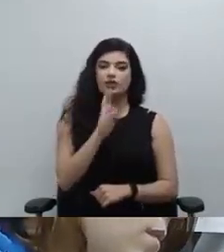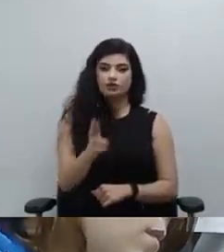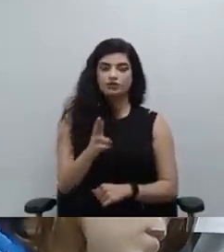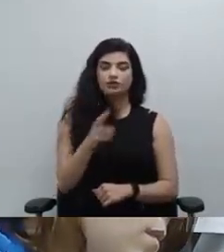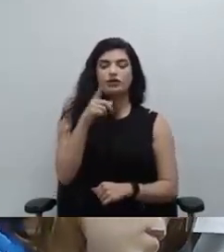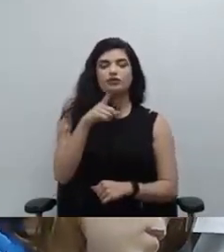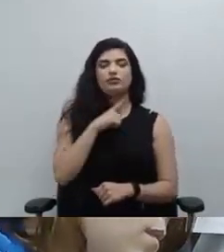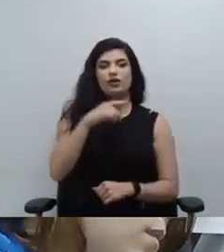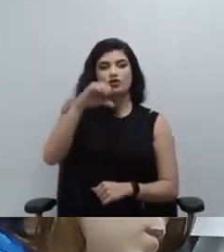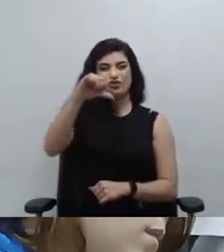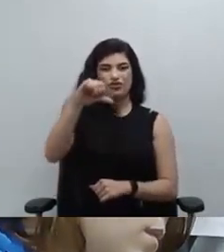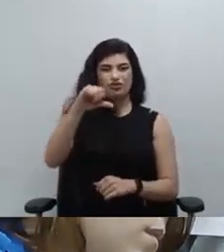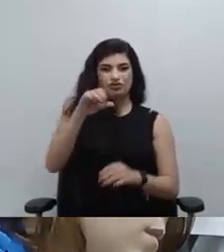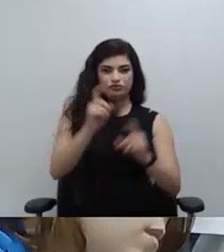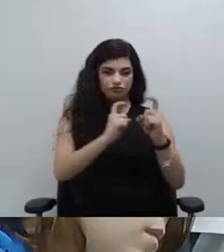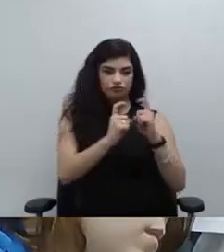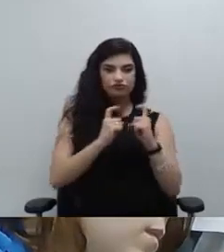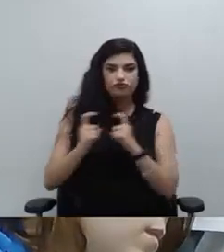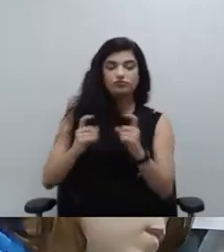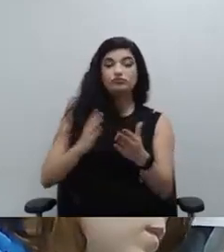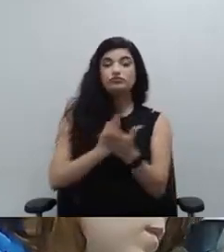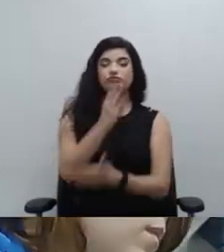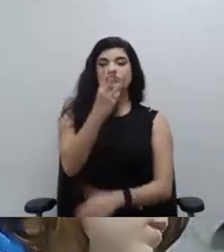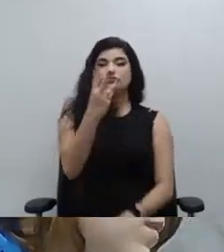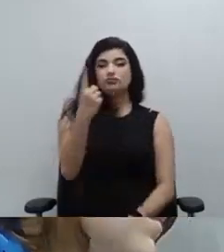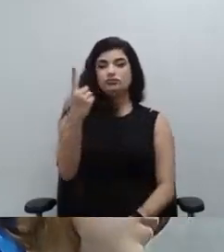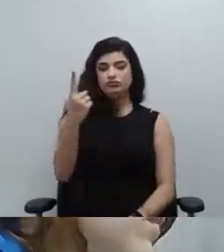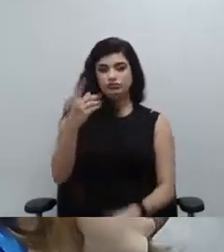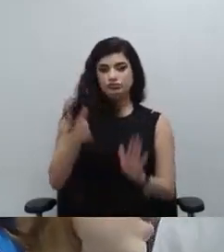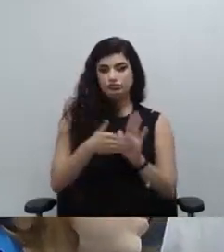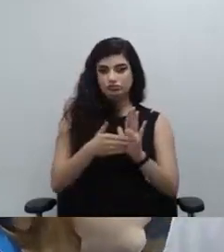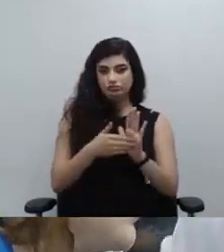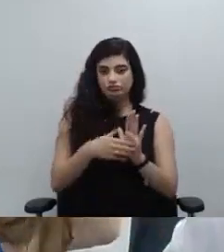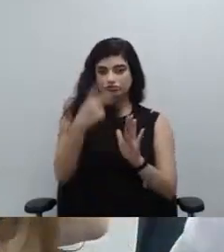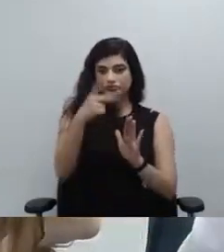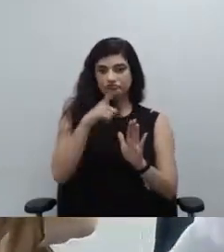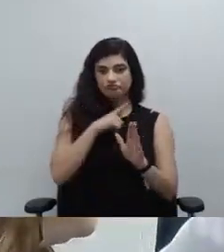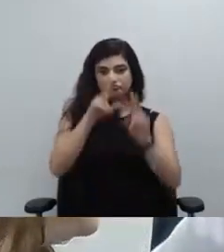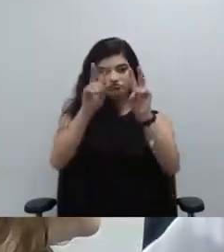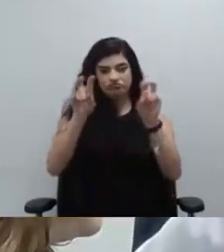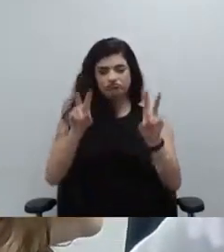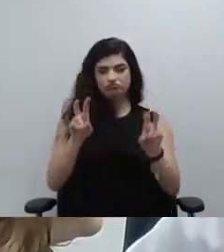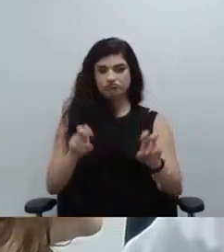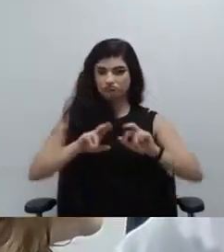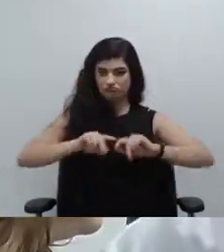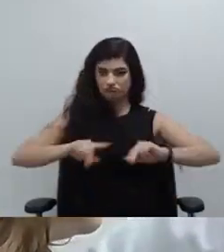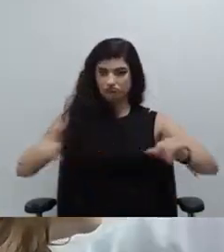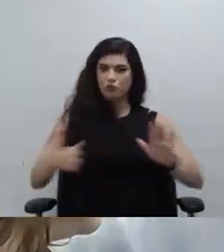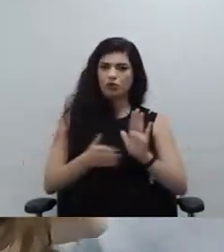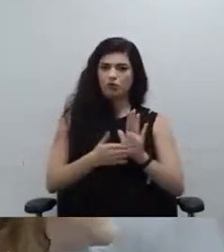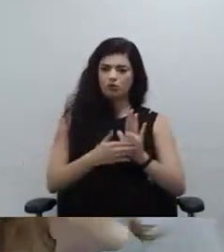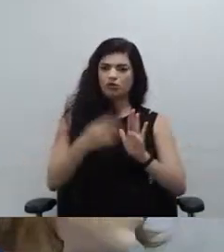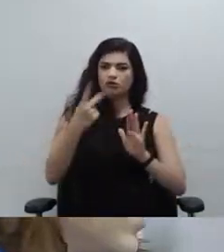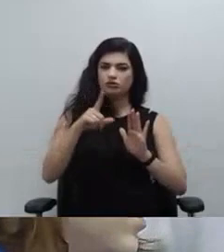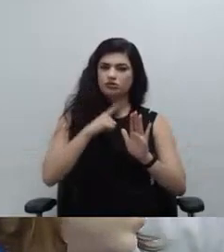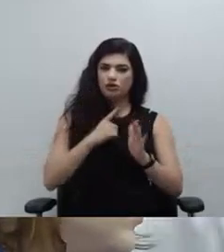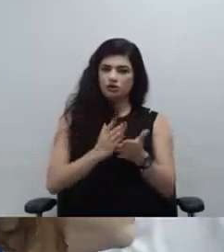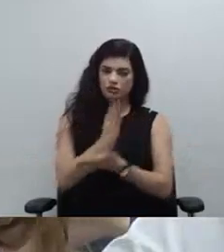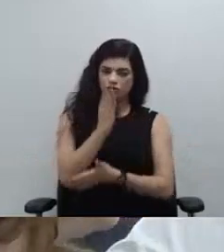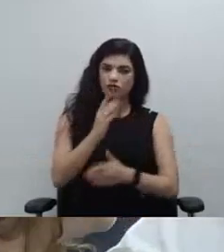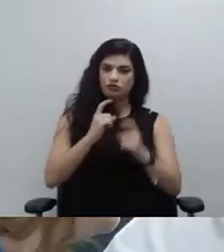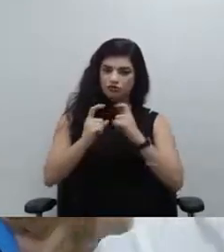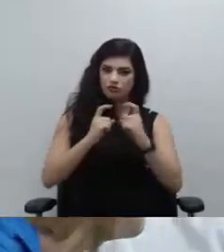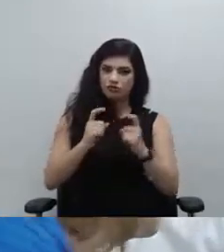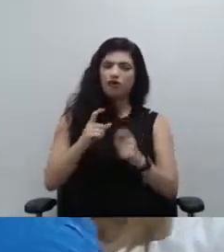resultado da nona Conferência Estadual, foram aprovadas 31 propostas distribuídas em diversos eixos temáticos. As propostas aprovadas na nona Conferência